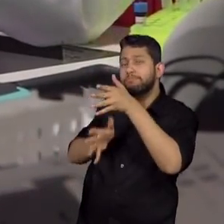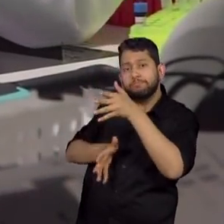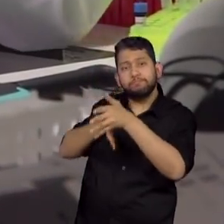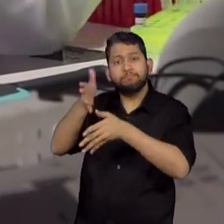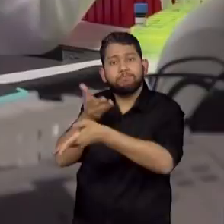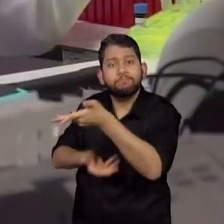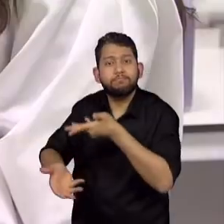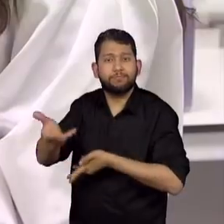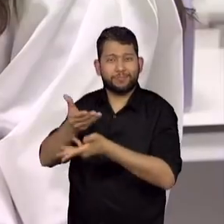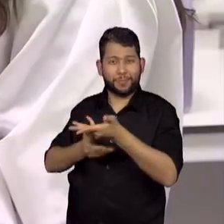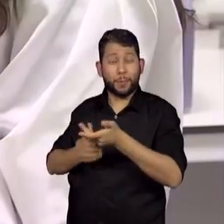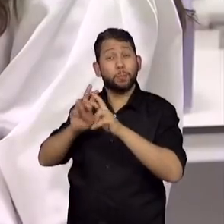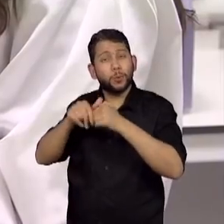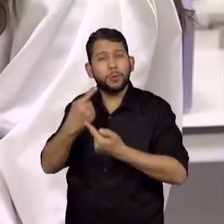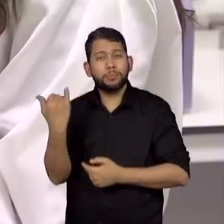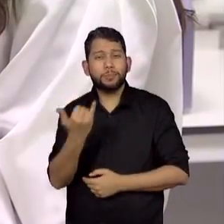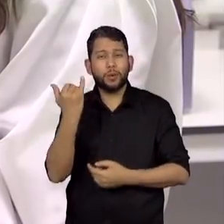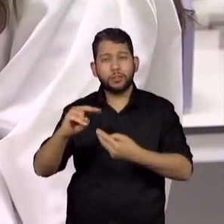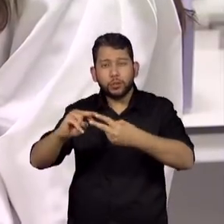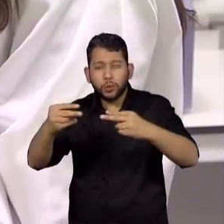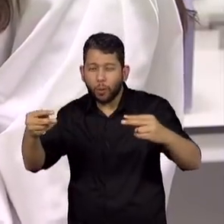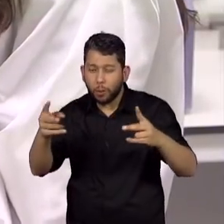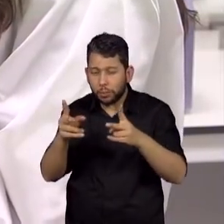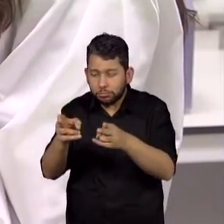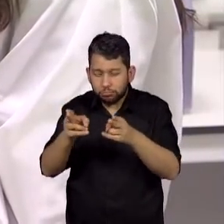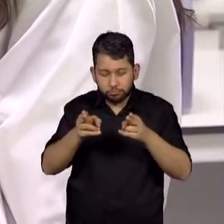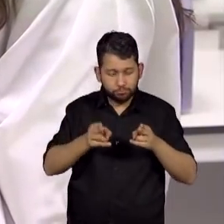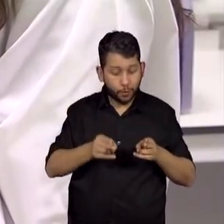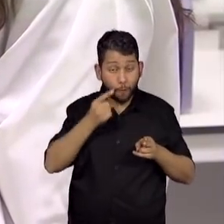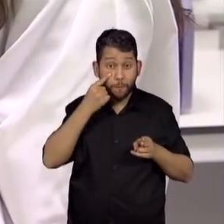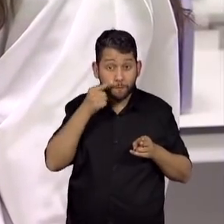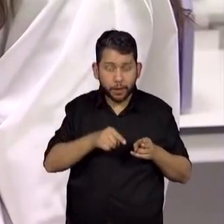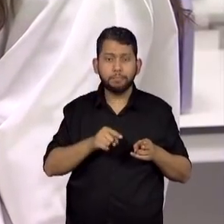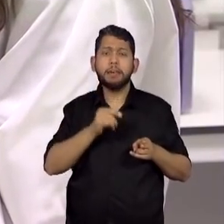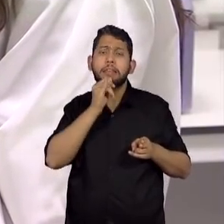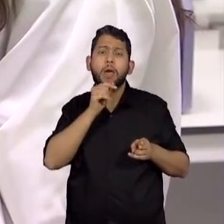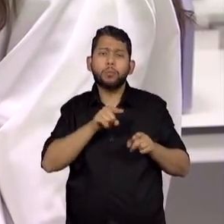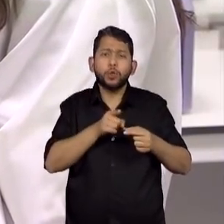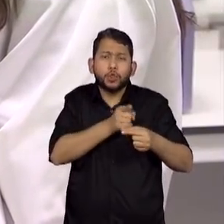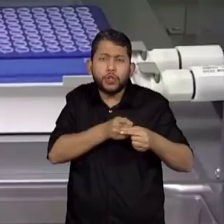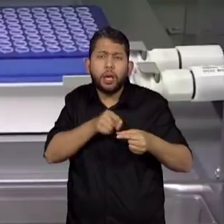os genes que aumentam o risco, por exemplo, de ter diabetes, de ter